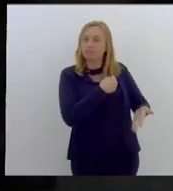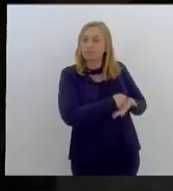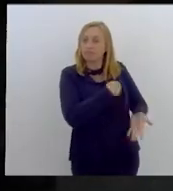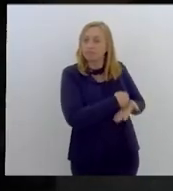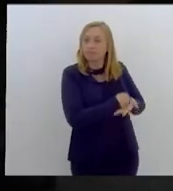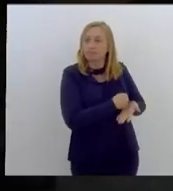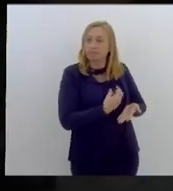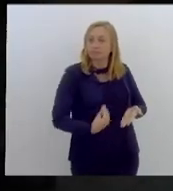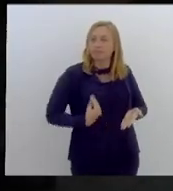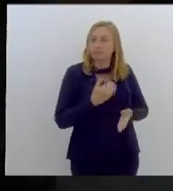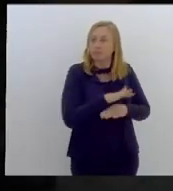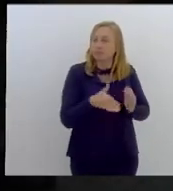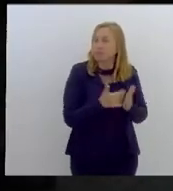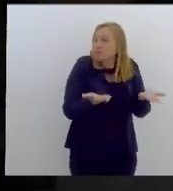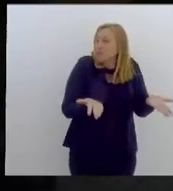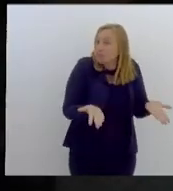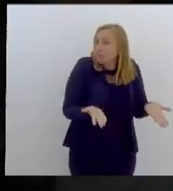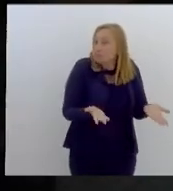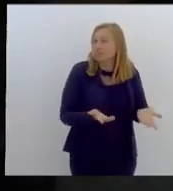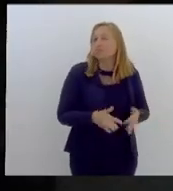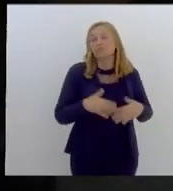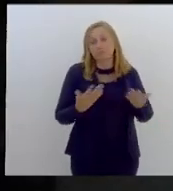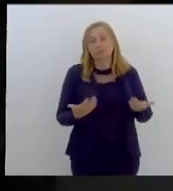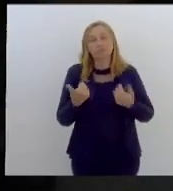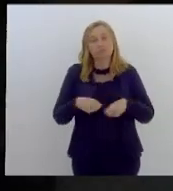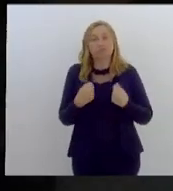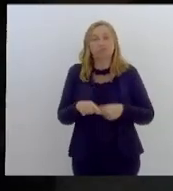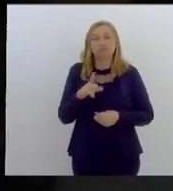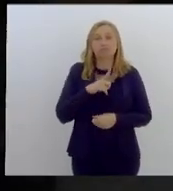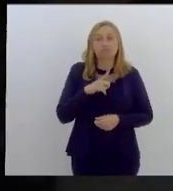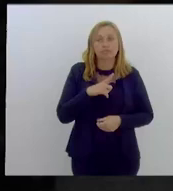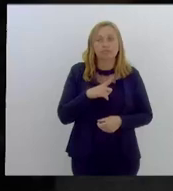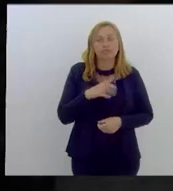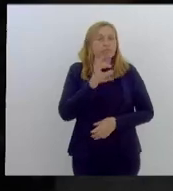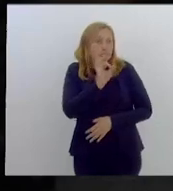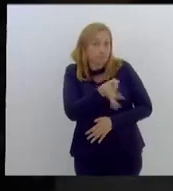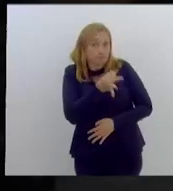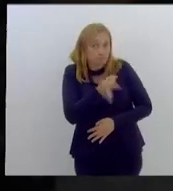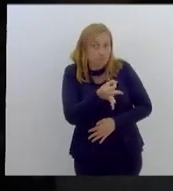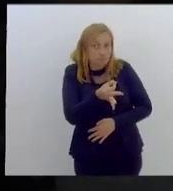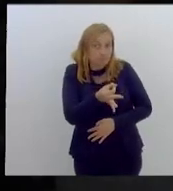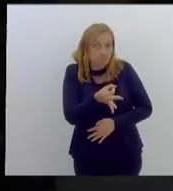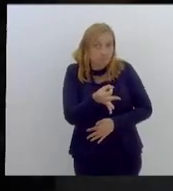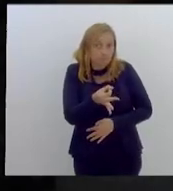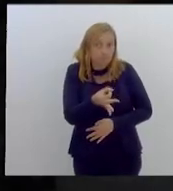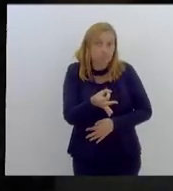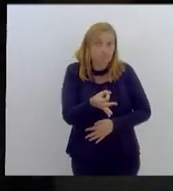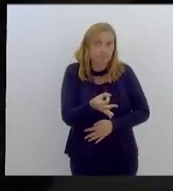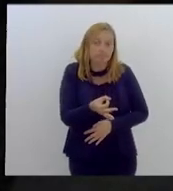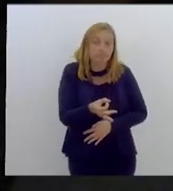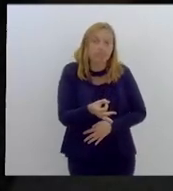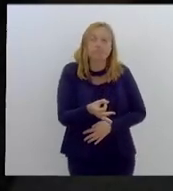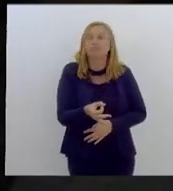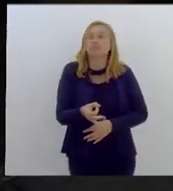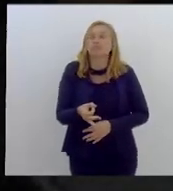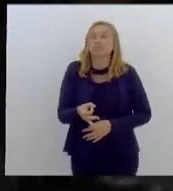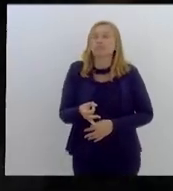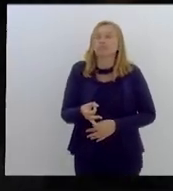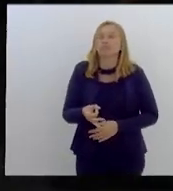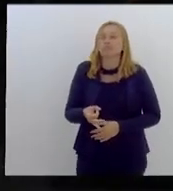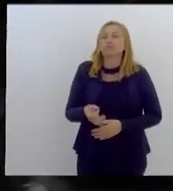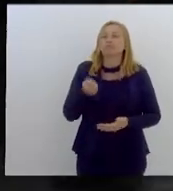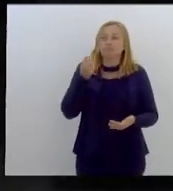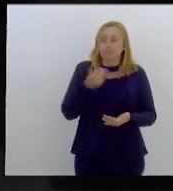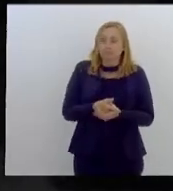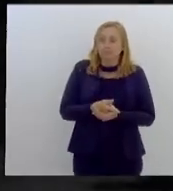para o resto da vida. Então nós temos que ter a certeza que o que vai ficar, o que tem que se